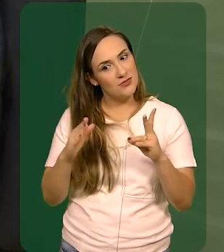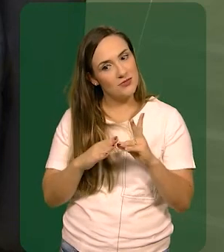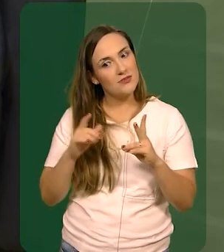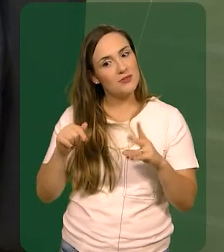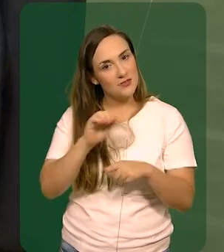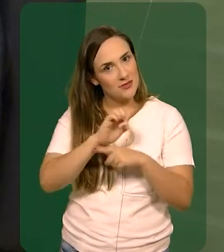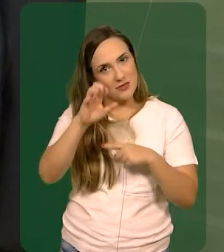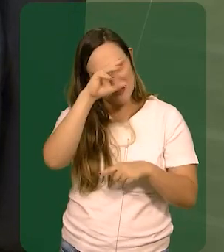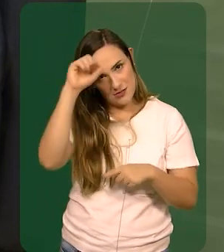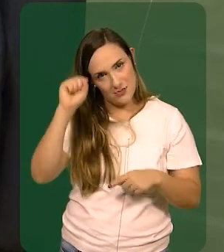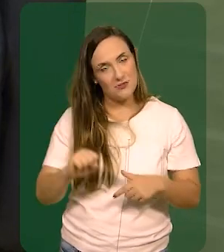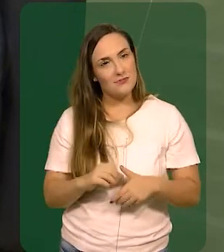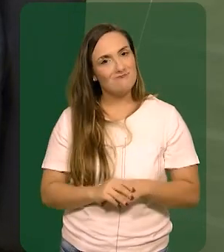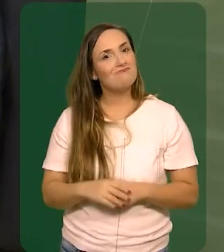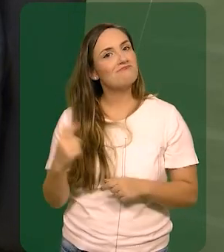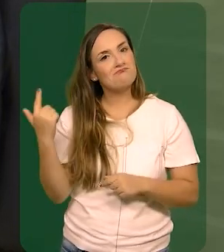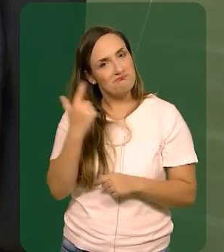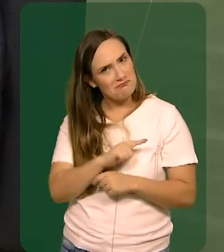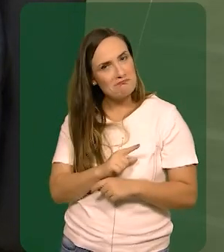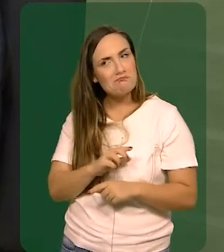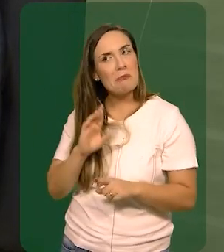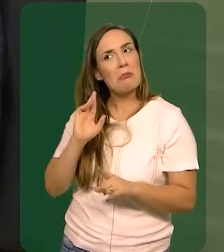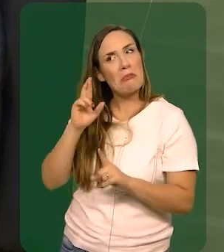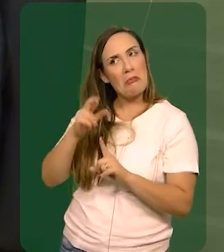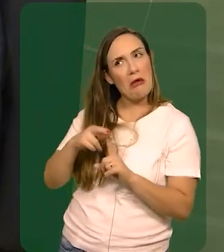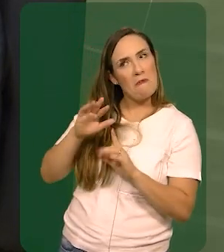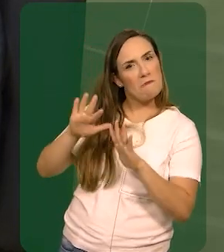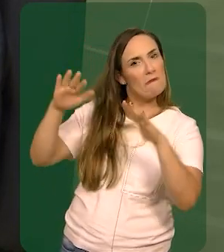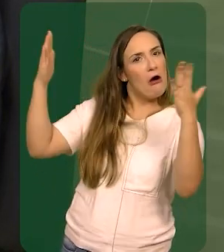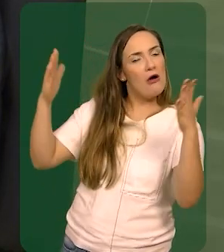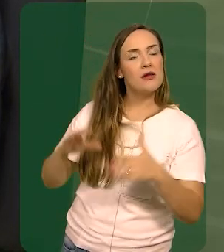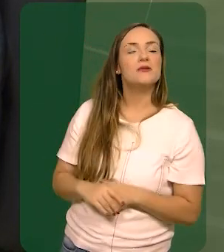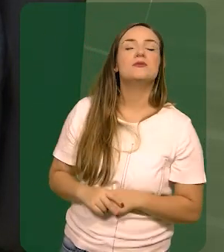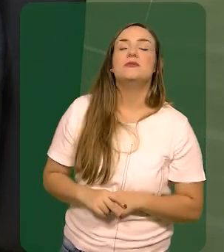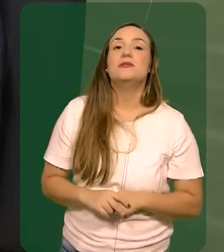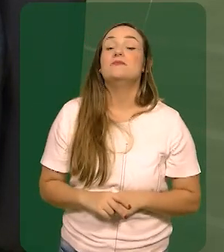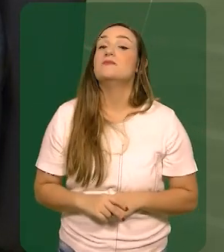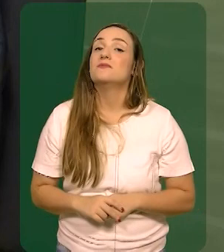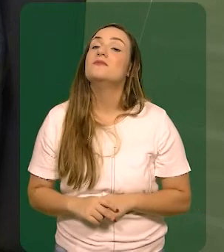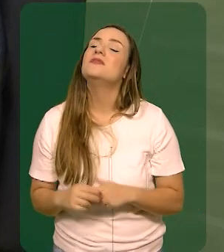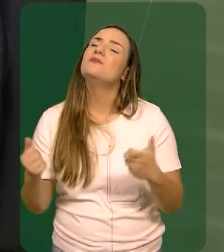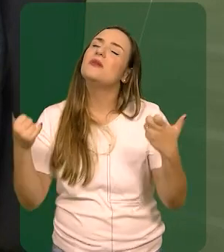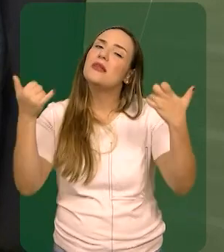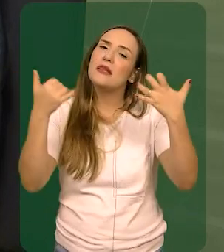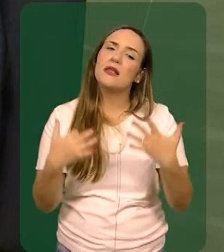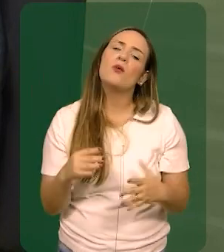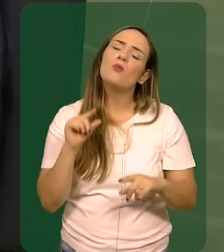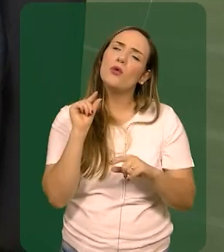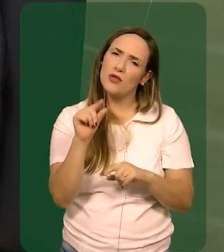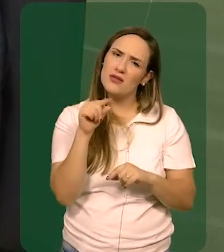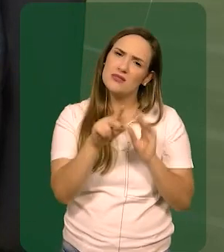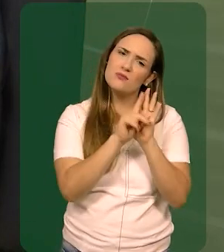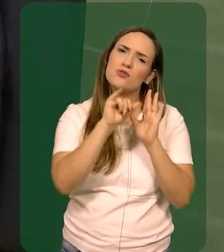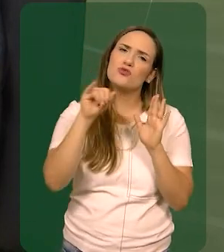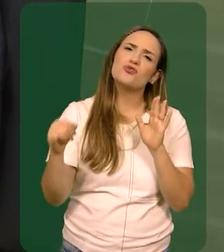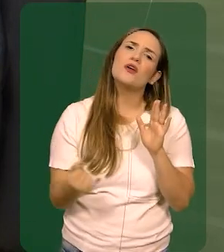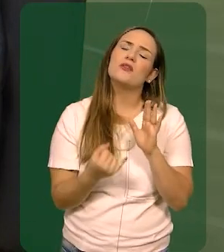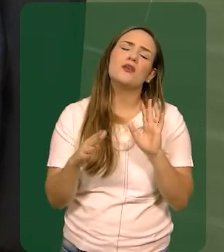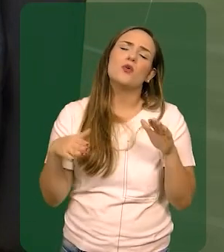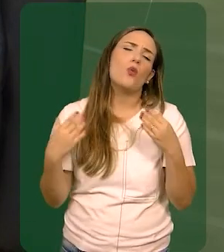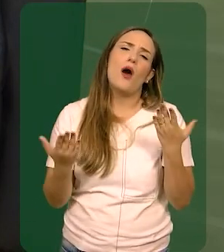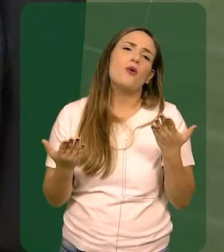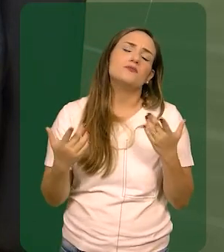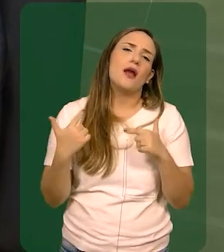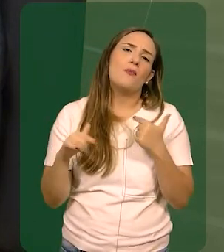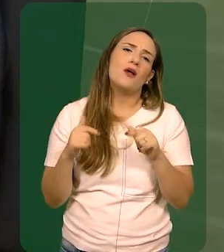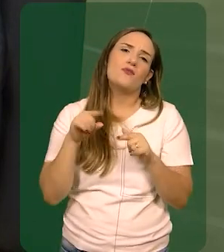um jovem indígena do Mato Grosso do Sul, indo tão longe, né? Conta pra gente um pouquinho desse programa e como